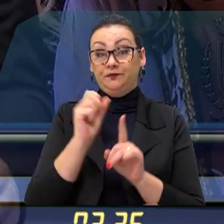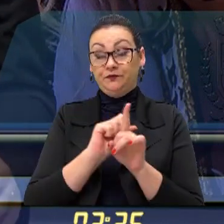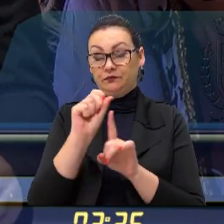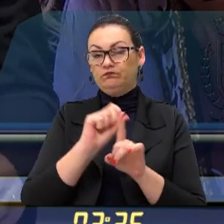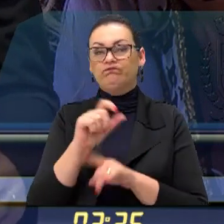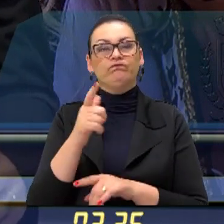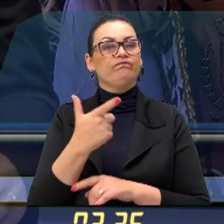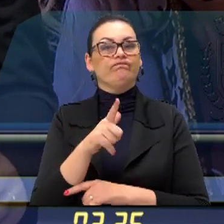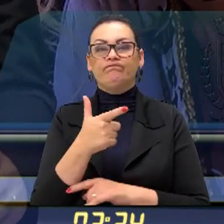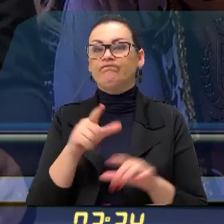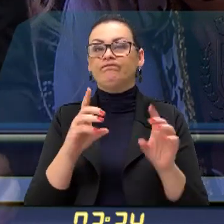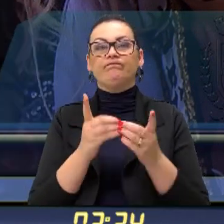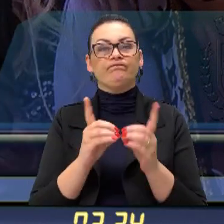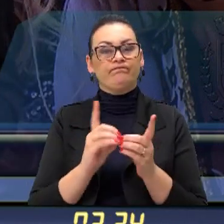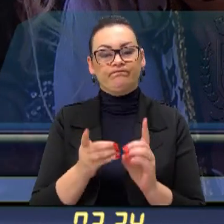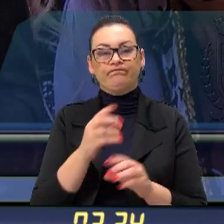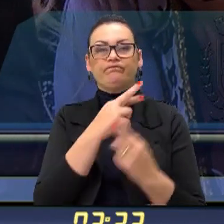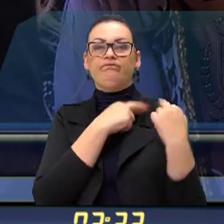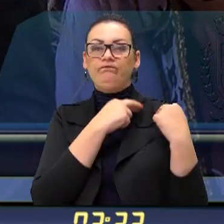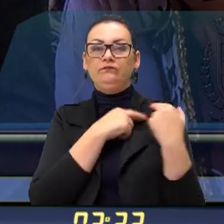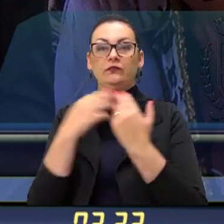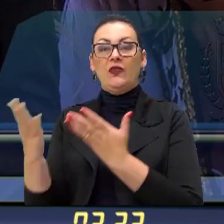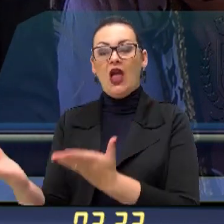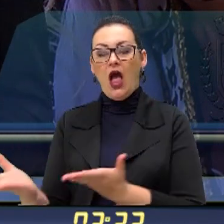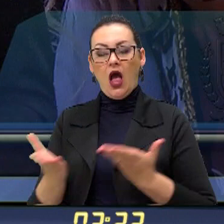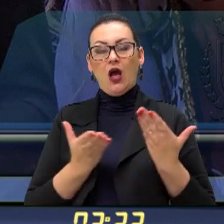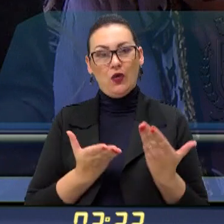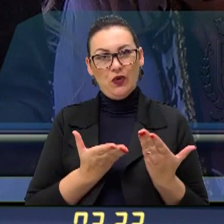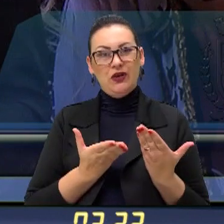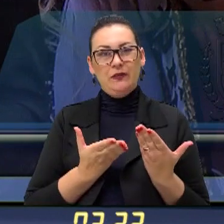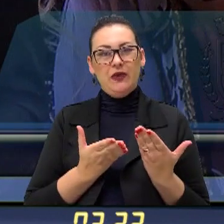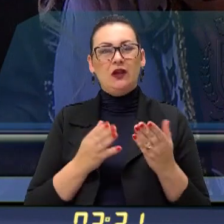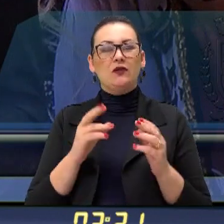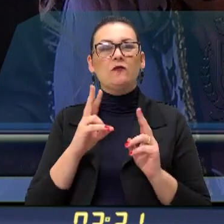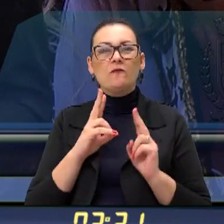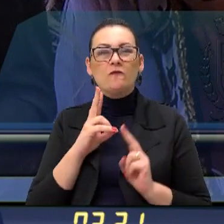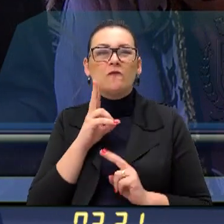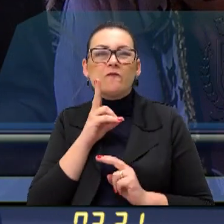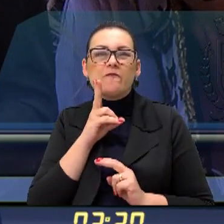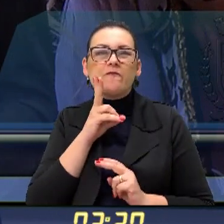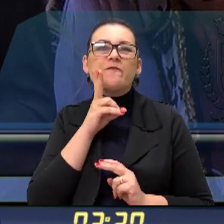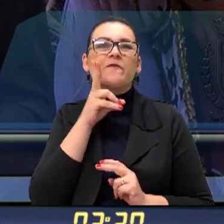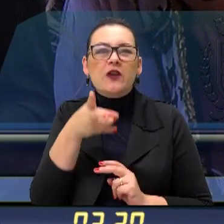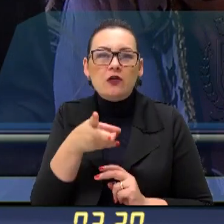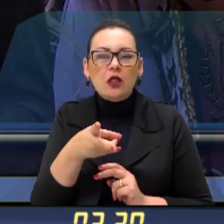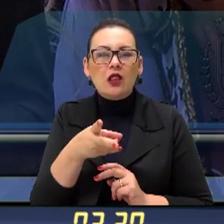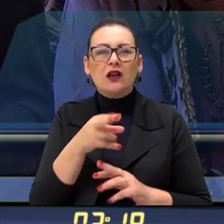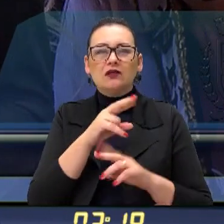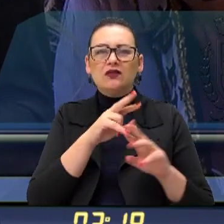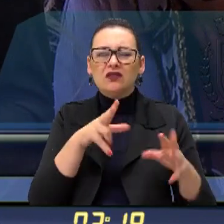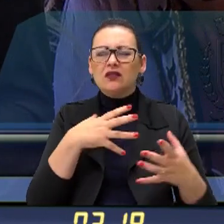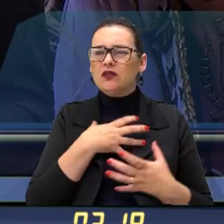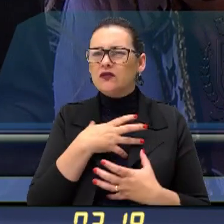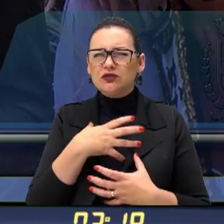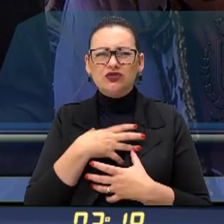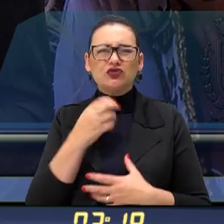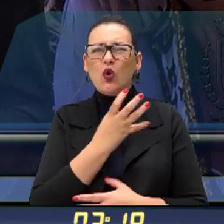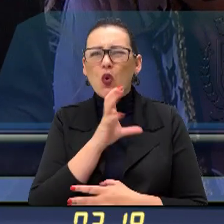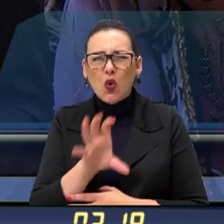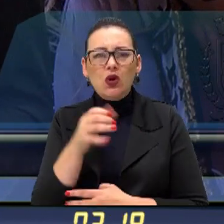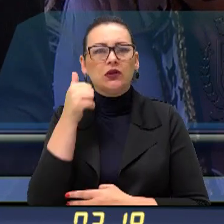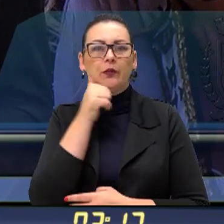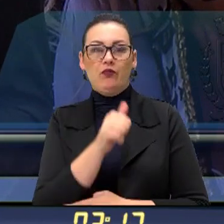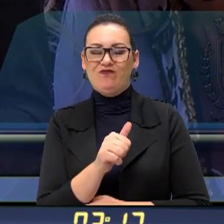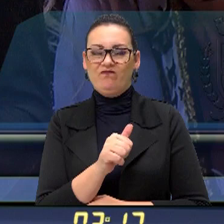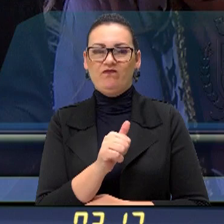a coordenadora responsável pelo acolhimento das vítimas de violência de diversas formas contra